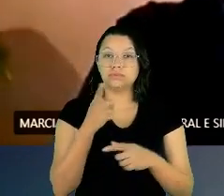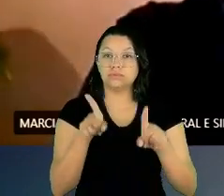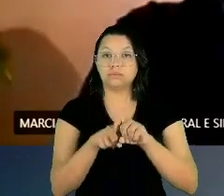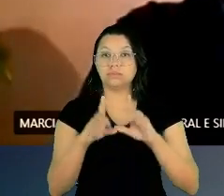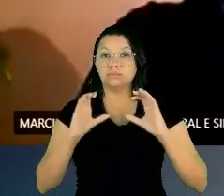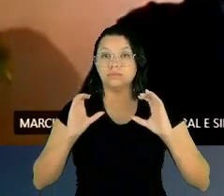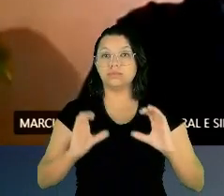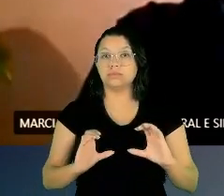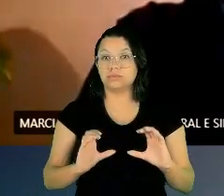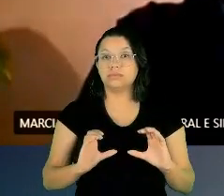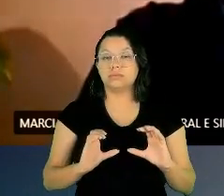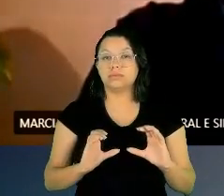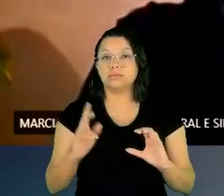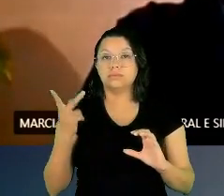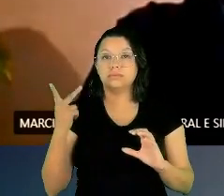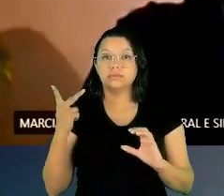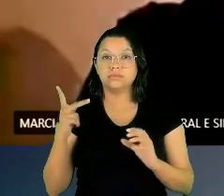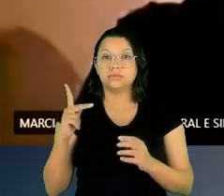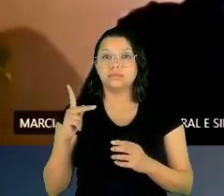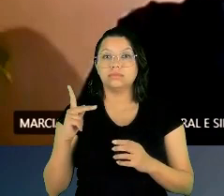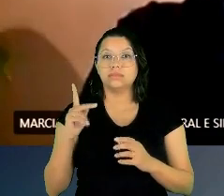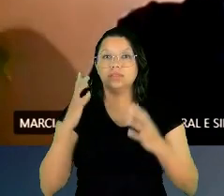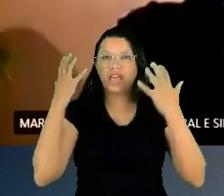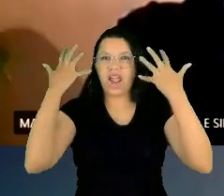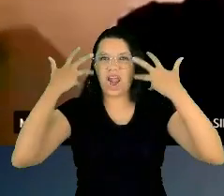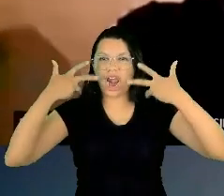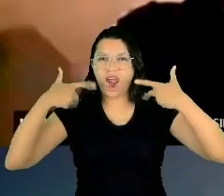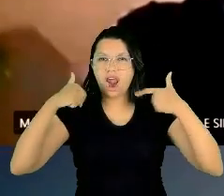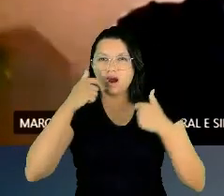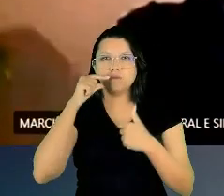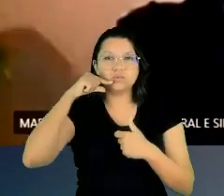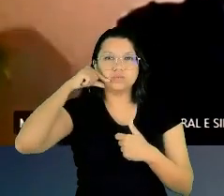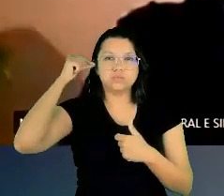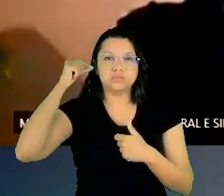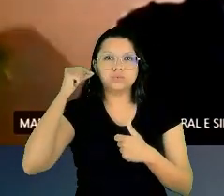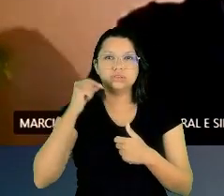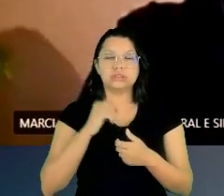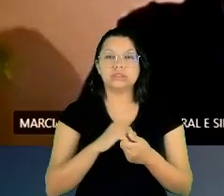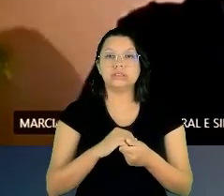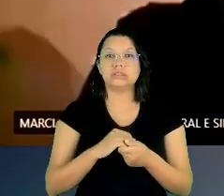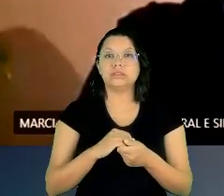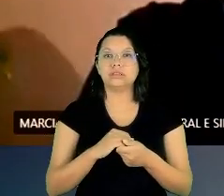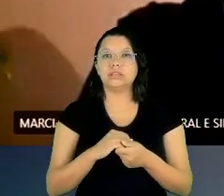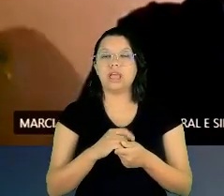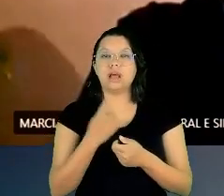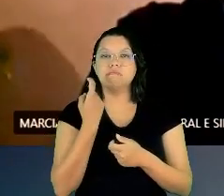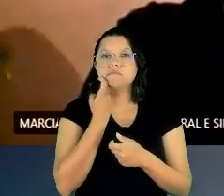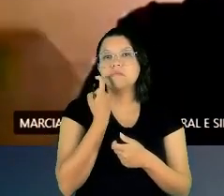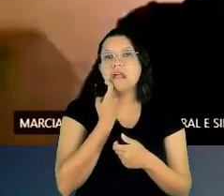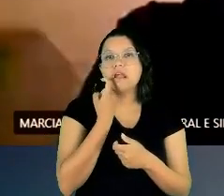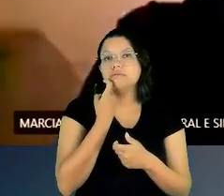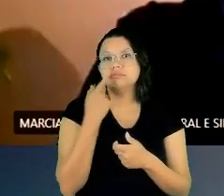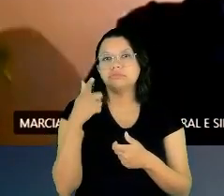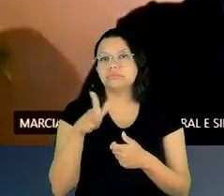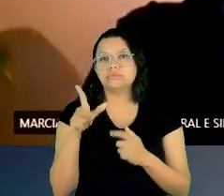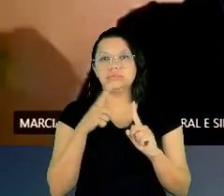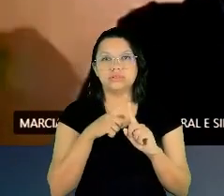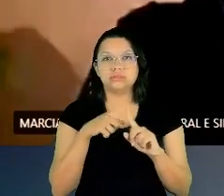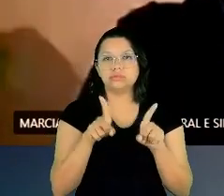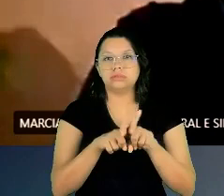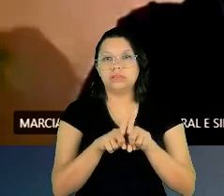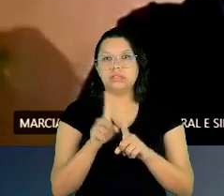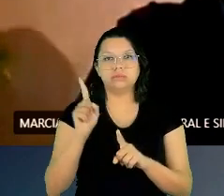é relatado, reportado comportamentos homossexuais em leoas, em outros peixes, em